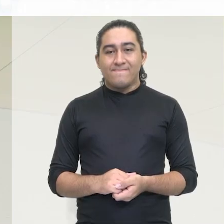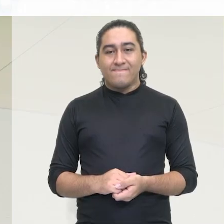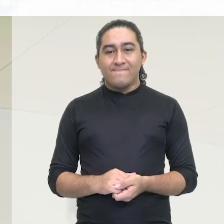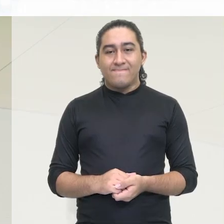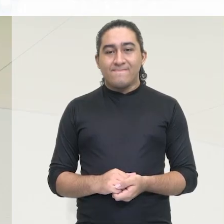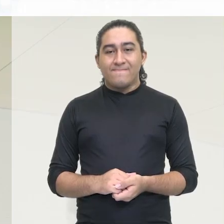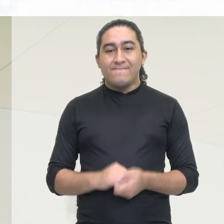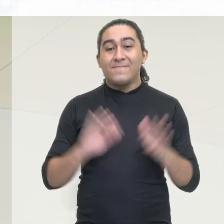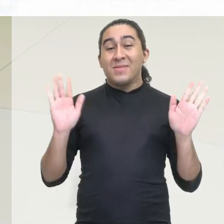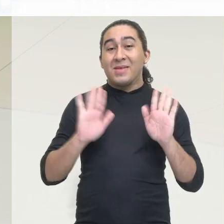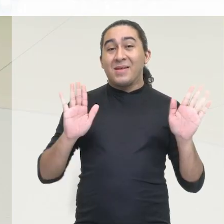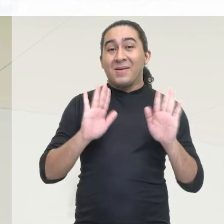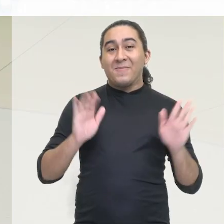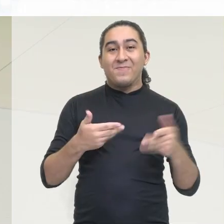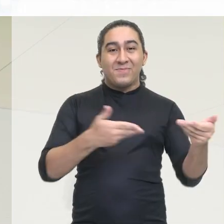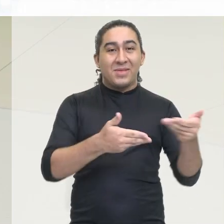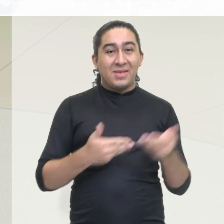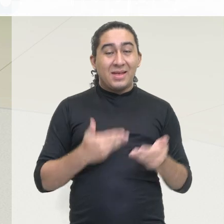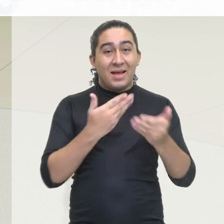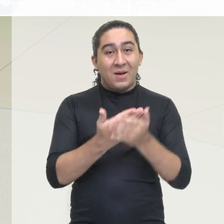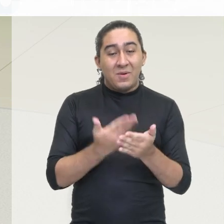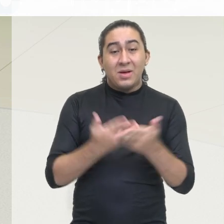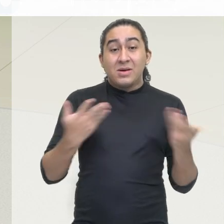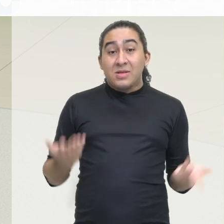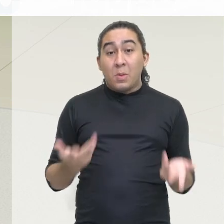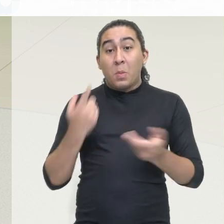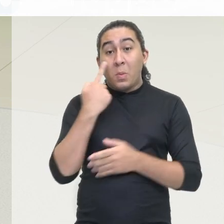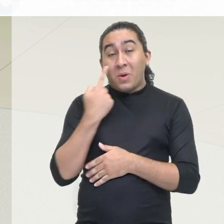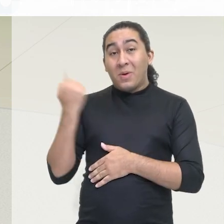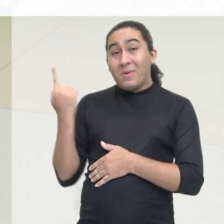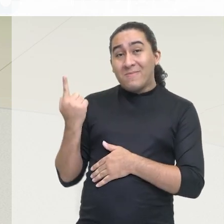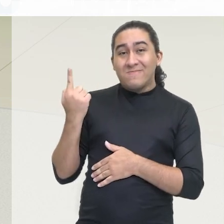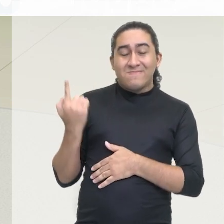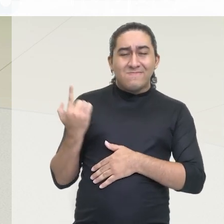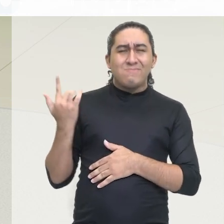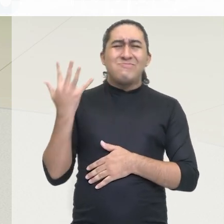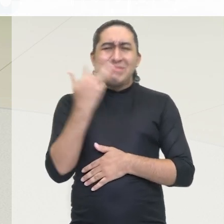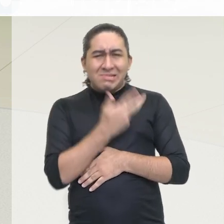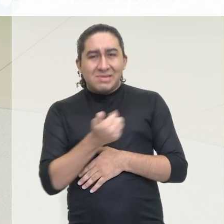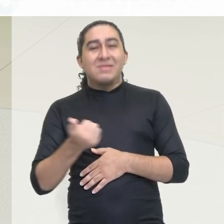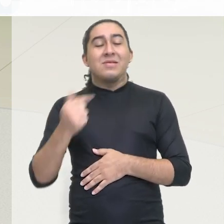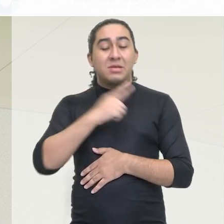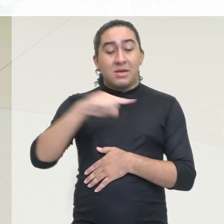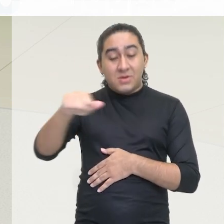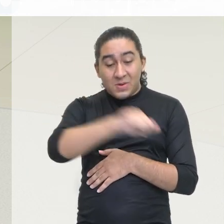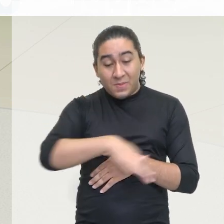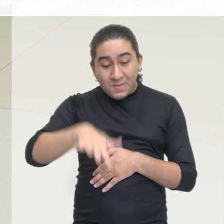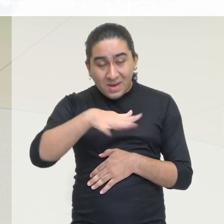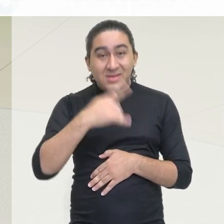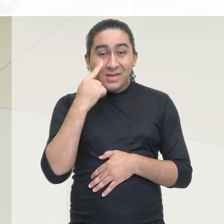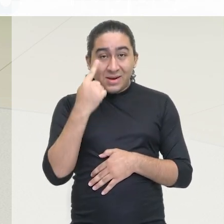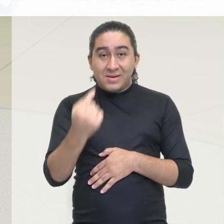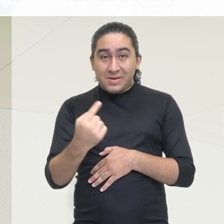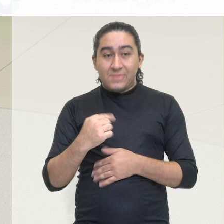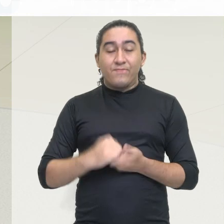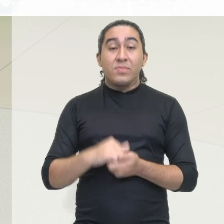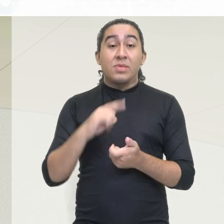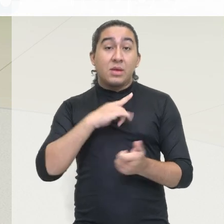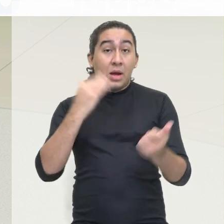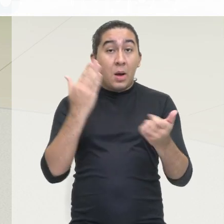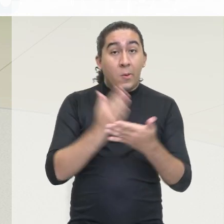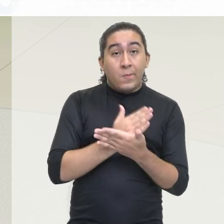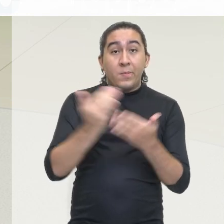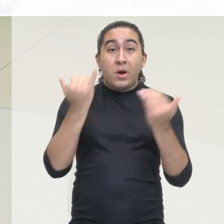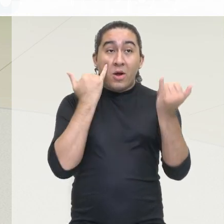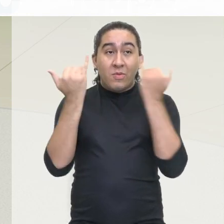Olá! Sejam bem-vindos à nossa aula e trago para vocês aqui esse cenário bem interessante, né? Esse cenário ele traz algumas informações